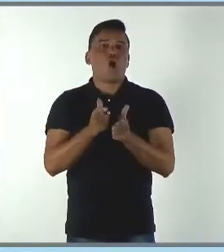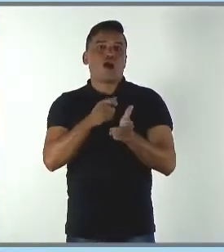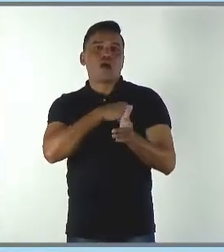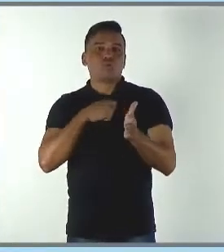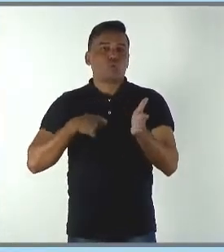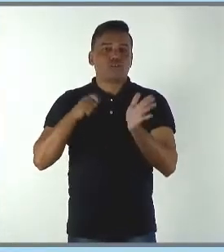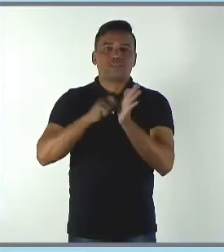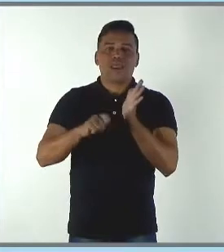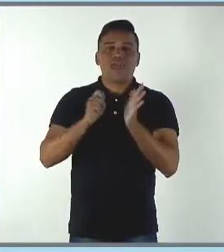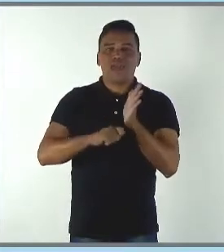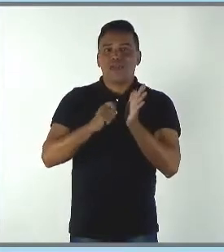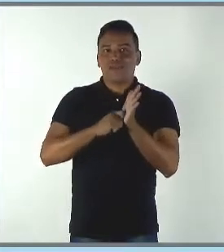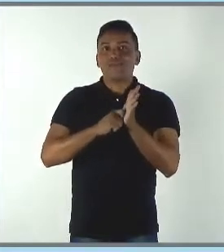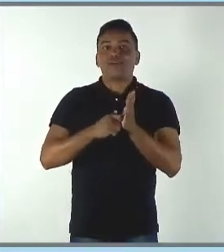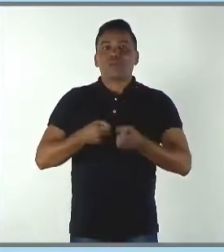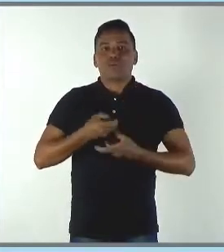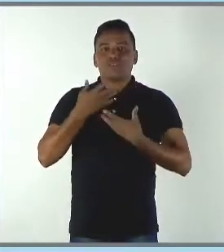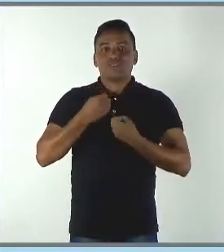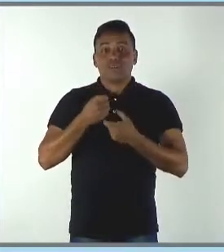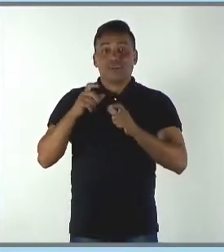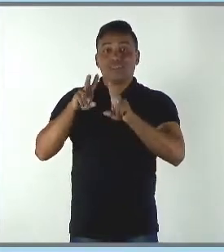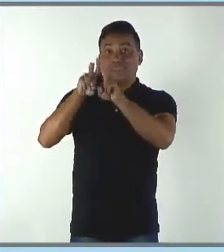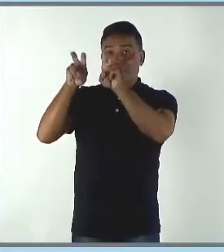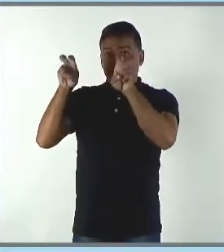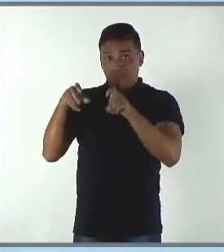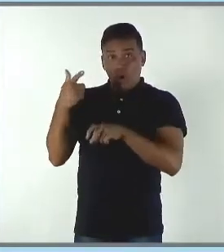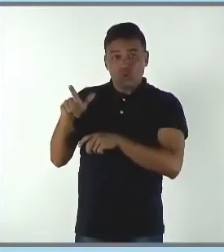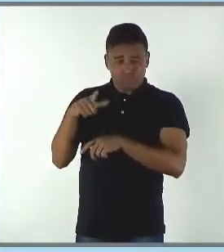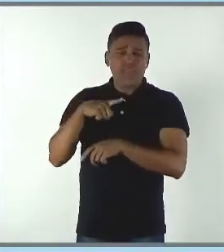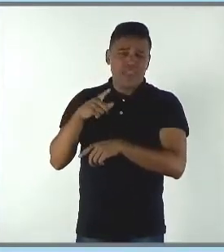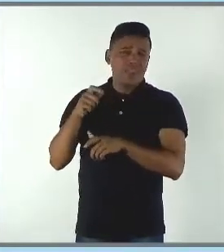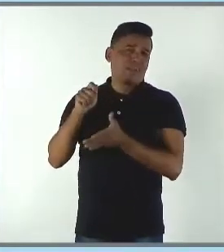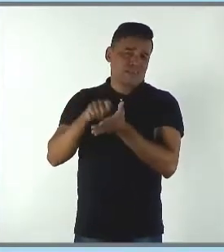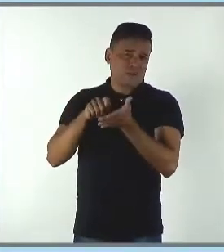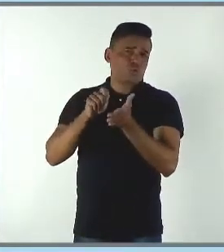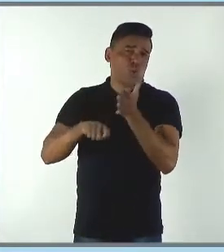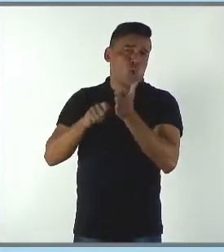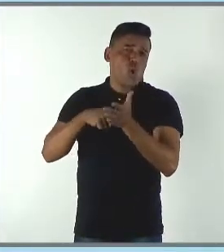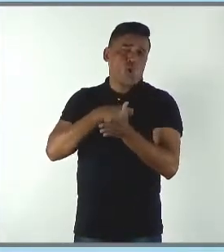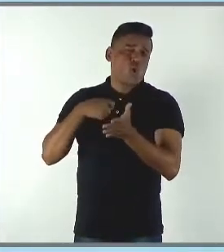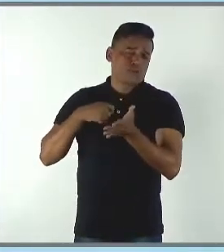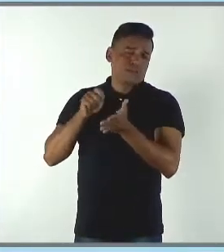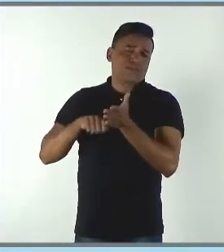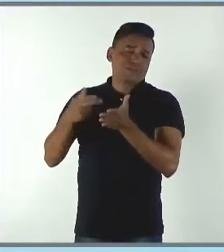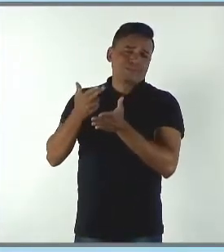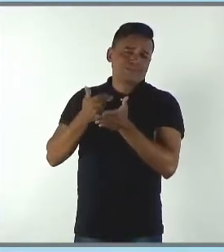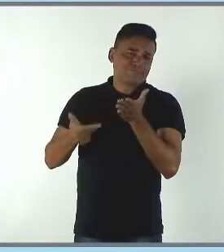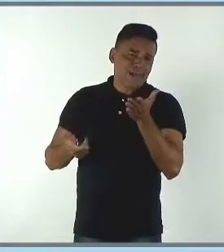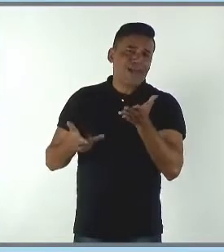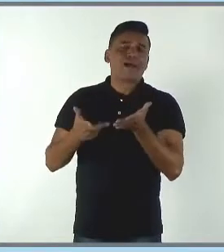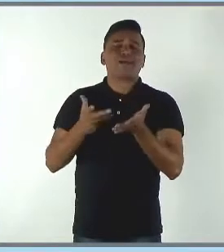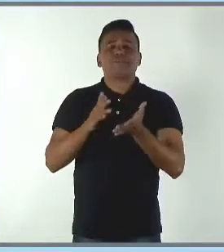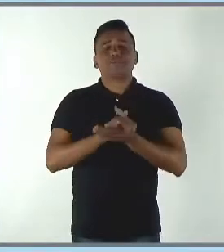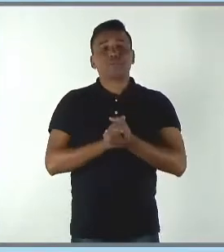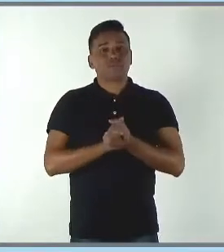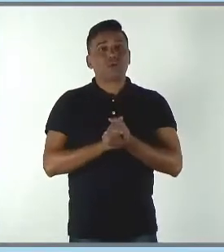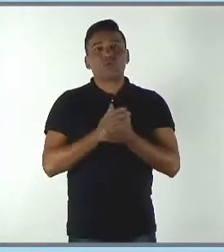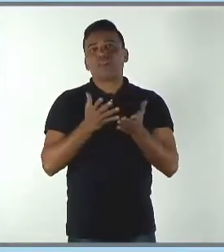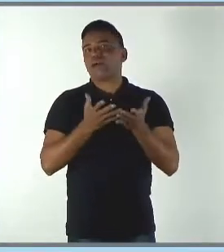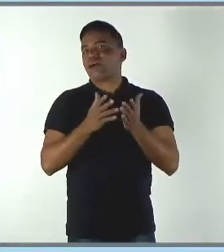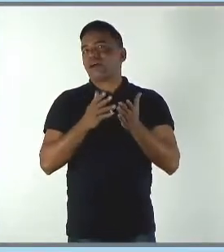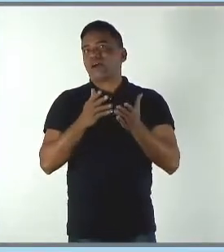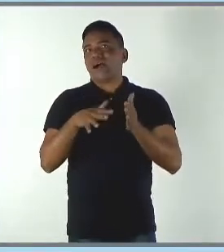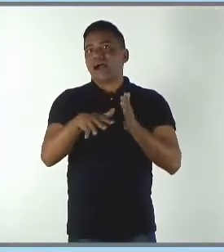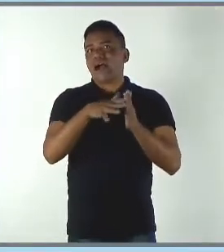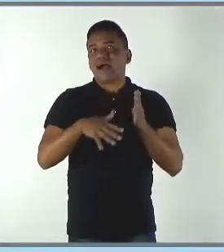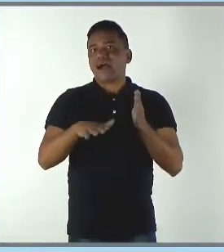temáticas. E a Masa ainda acrescentava, né? Queria publicar poesia de áreas periféricas. A